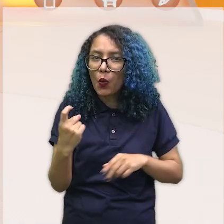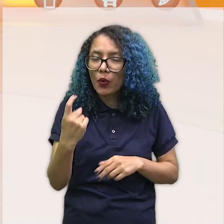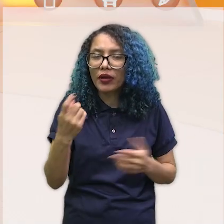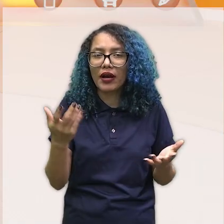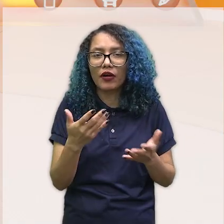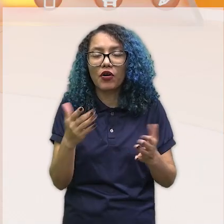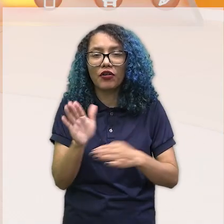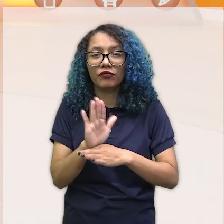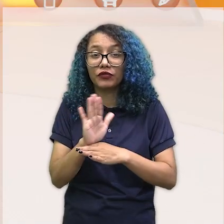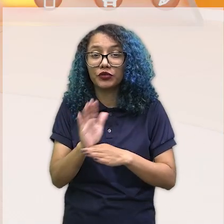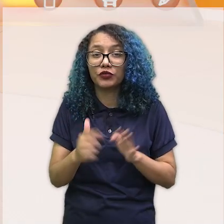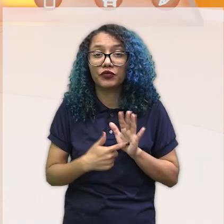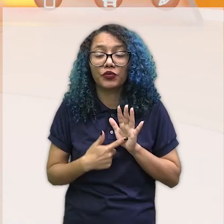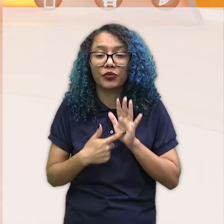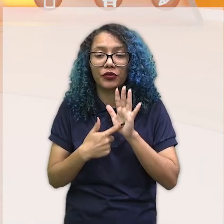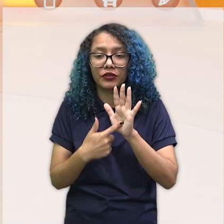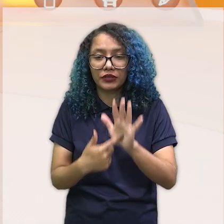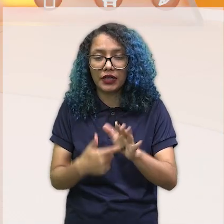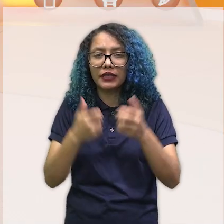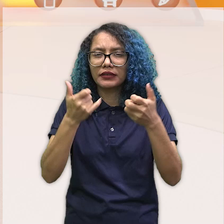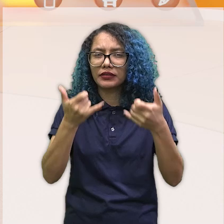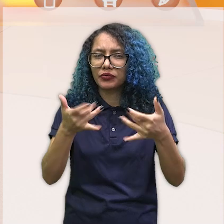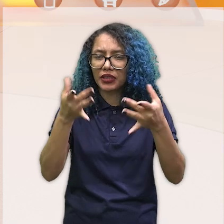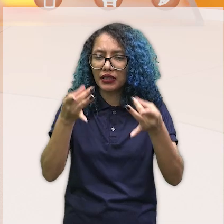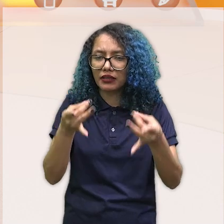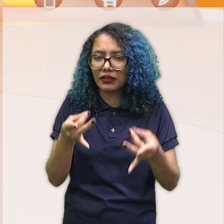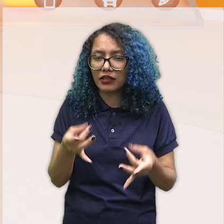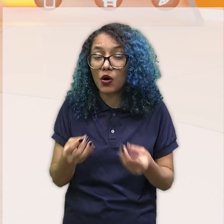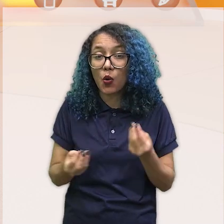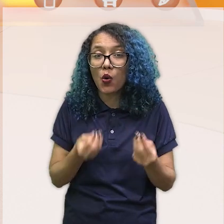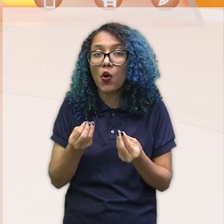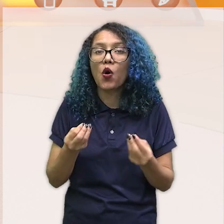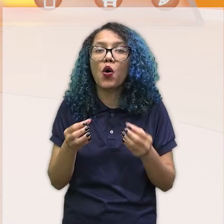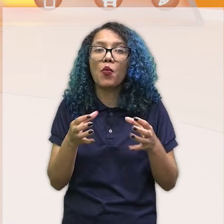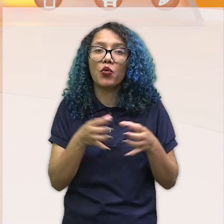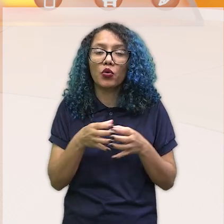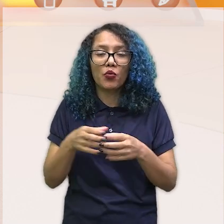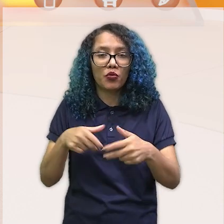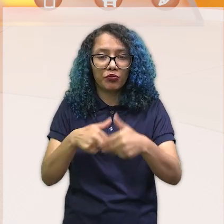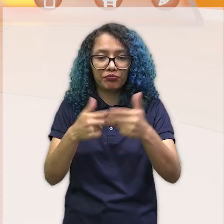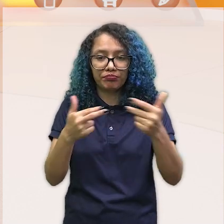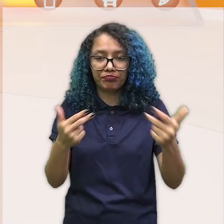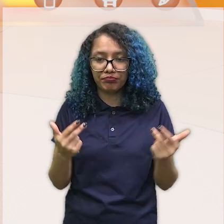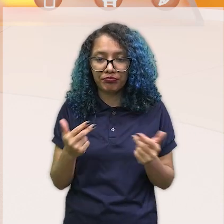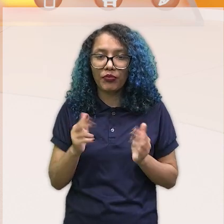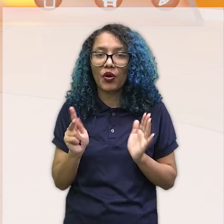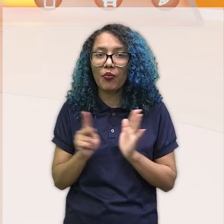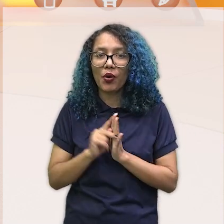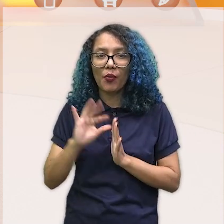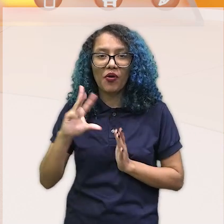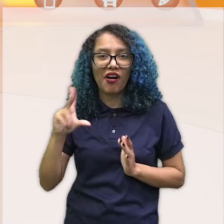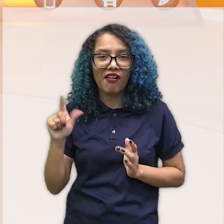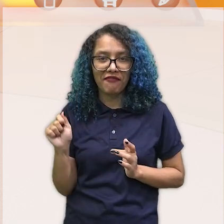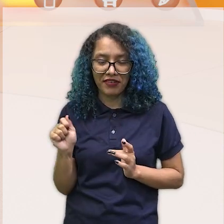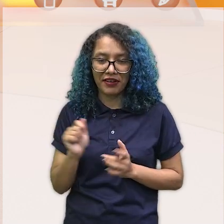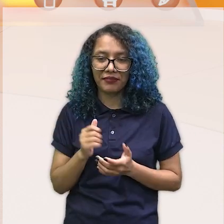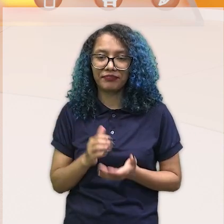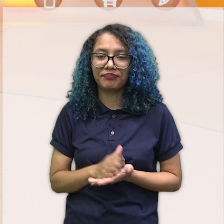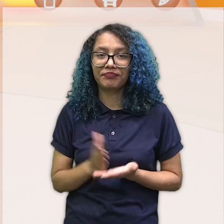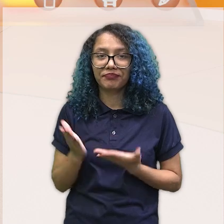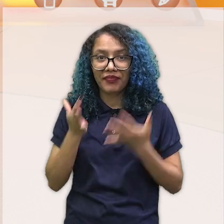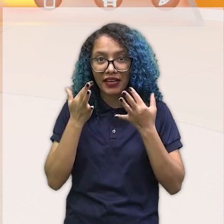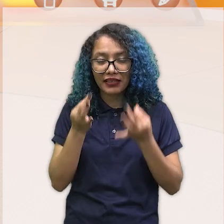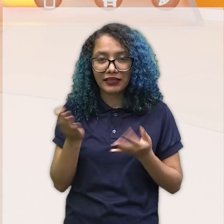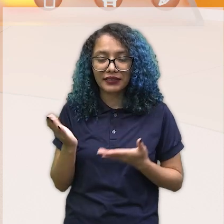vídeo agora, uma animação, em que mostra um pouco mais dessas etnias, né, ligadas aí ao continente africano.